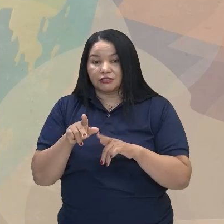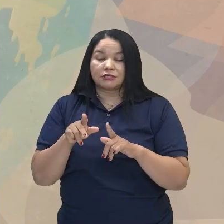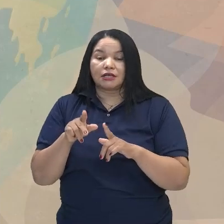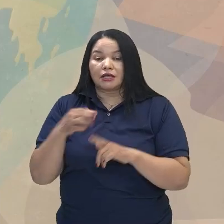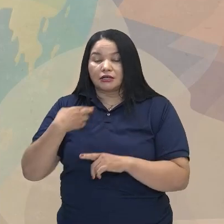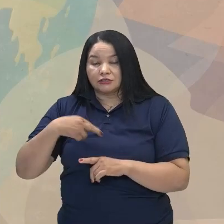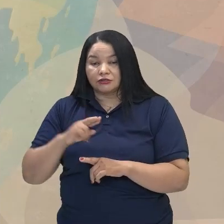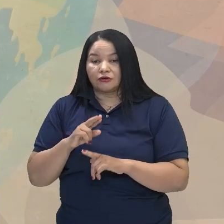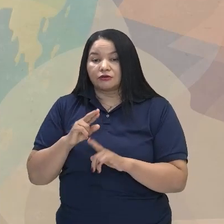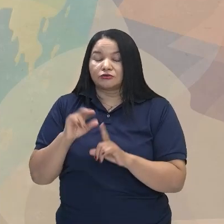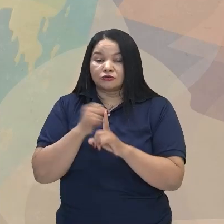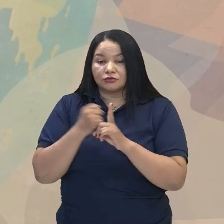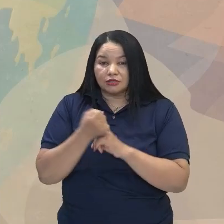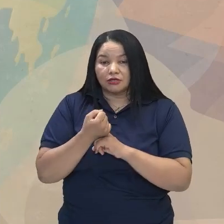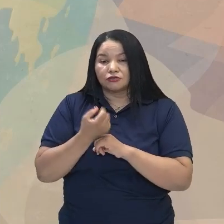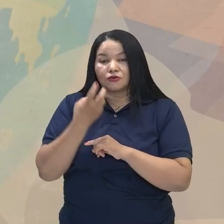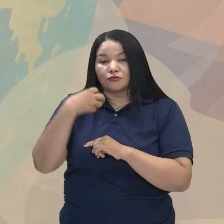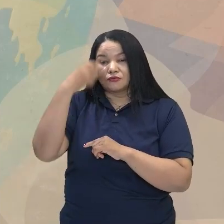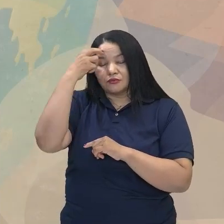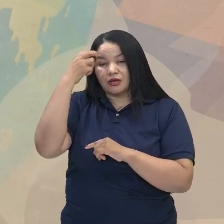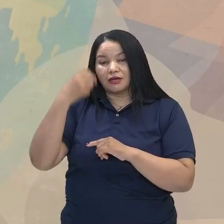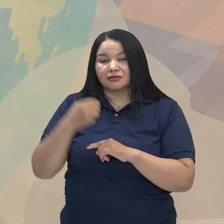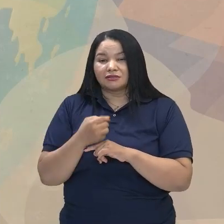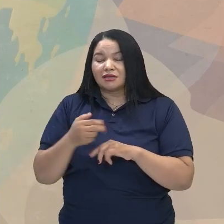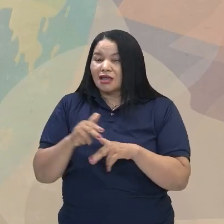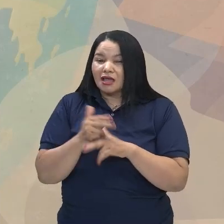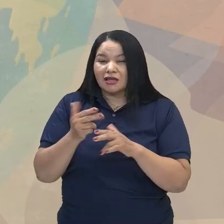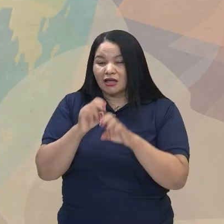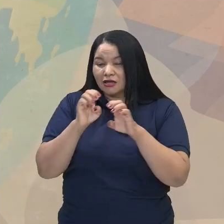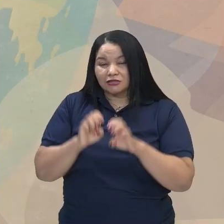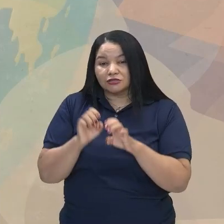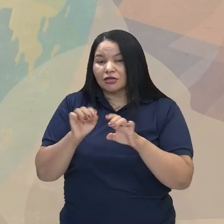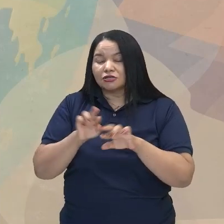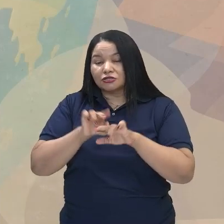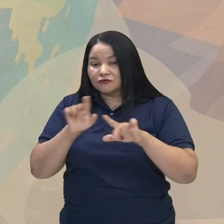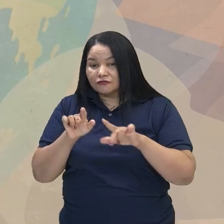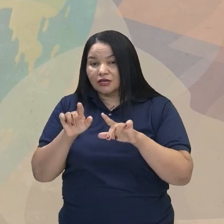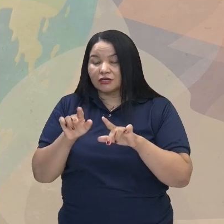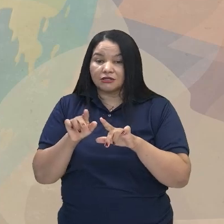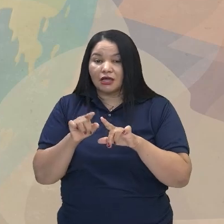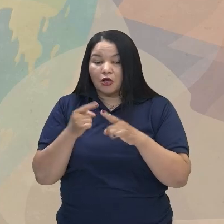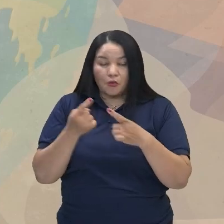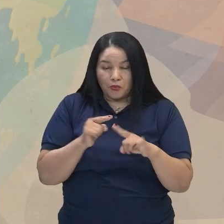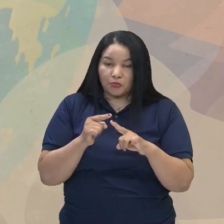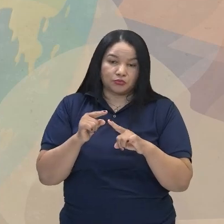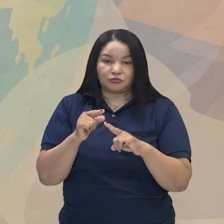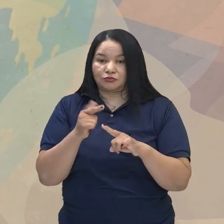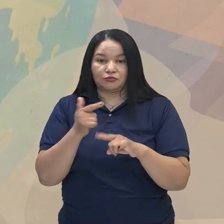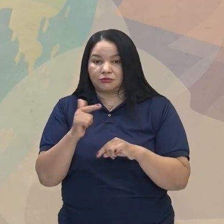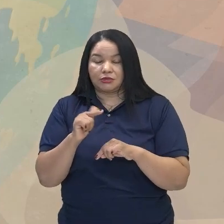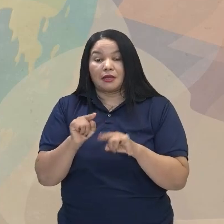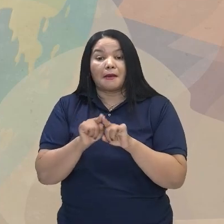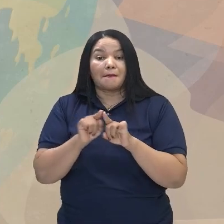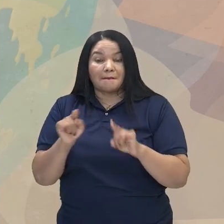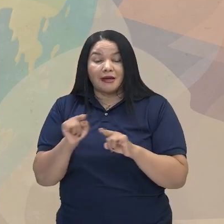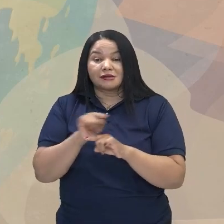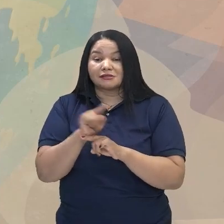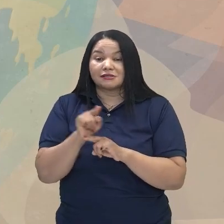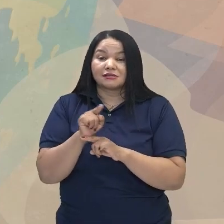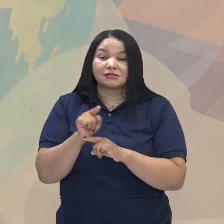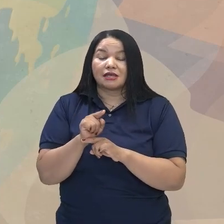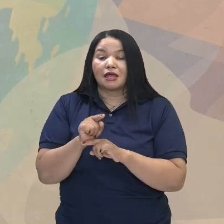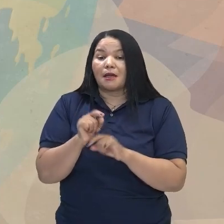sociais, culturais, étnicas, não são de forma alguma uma ofensa, mas são um